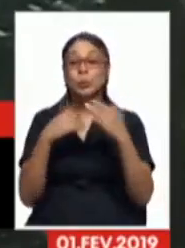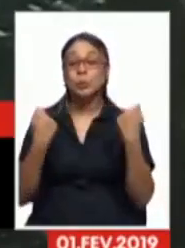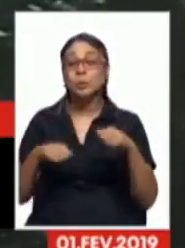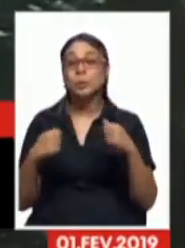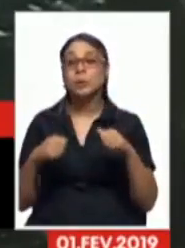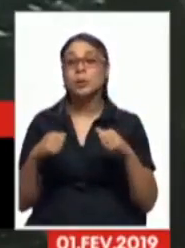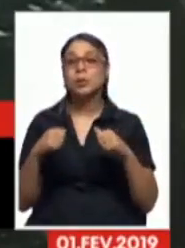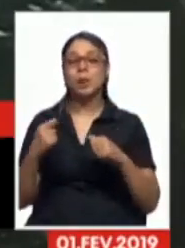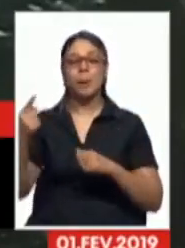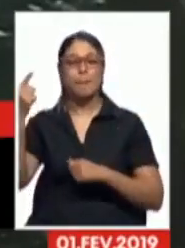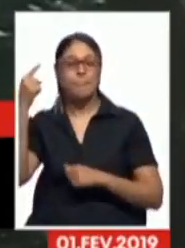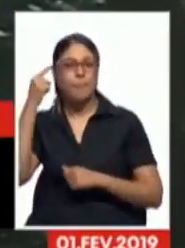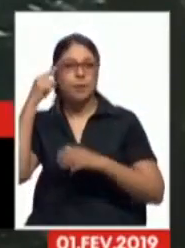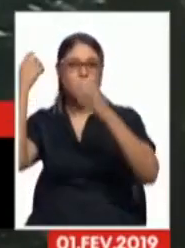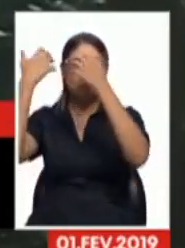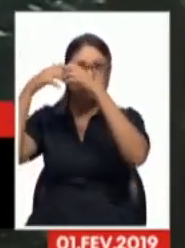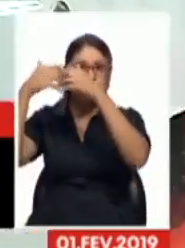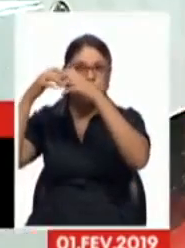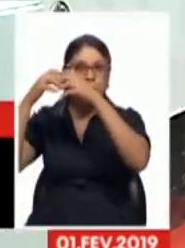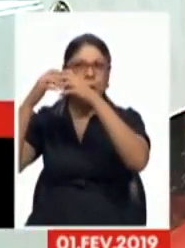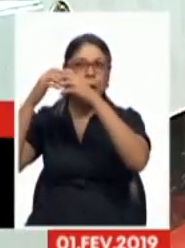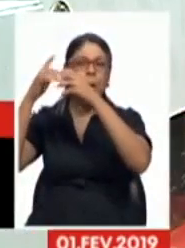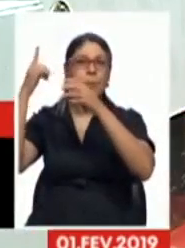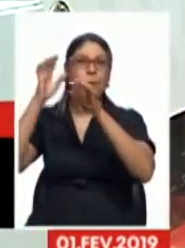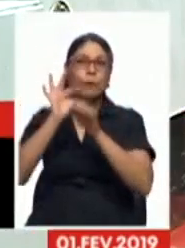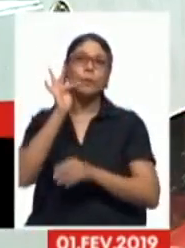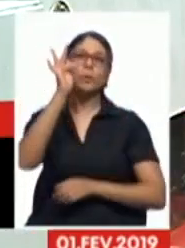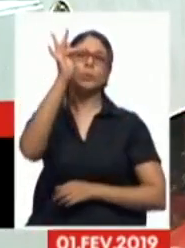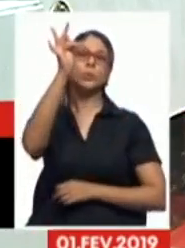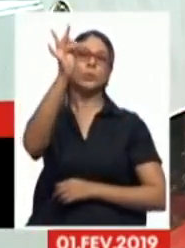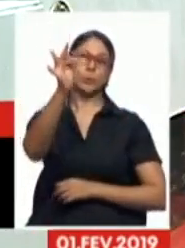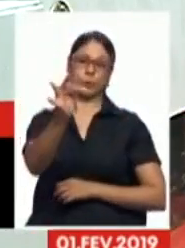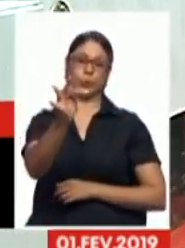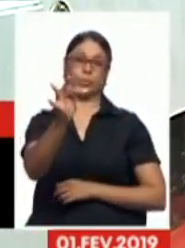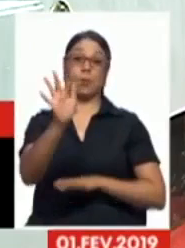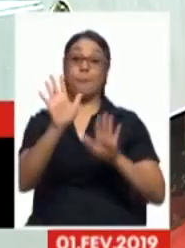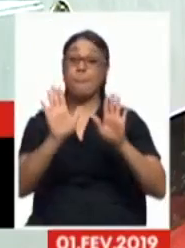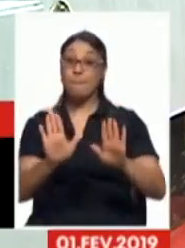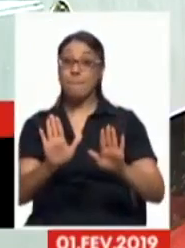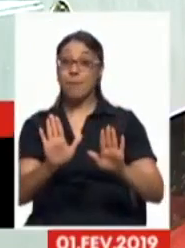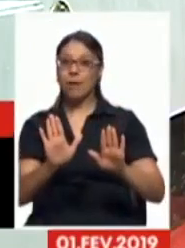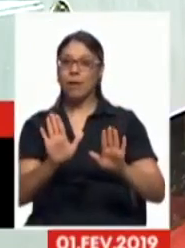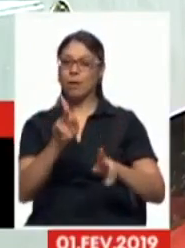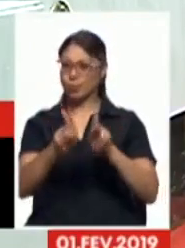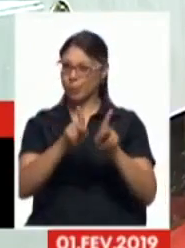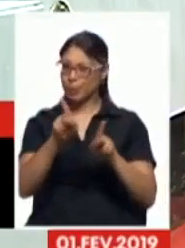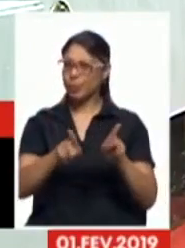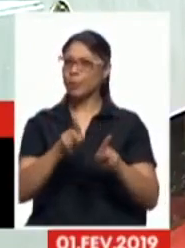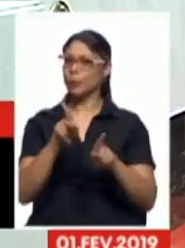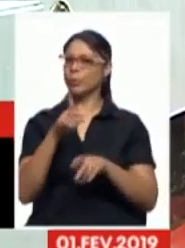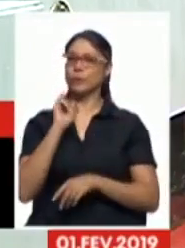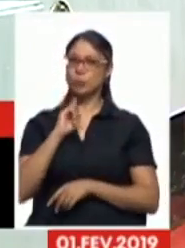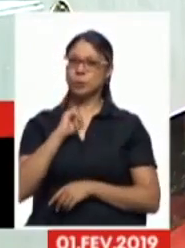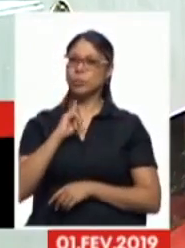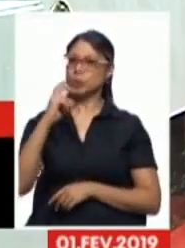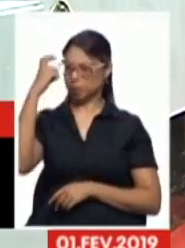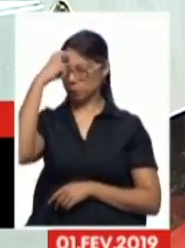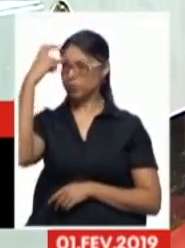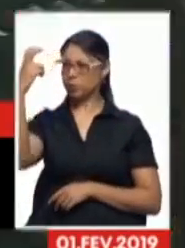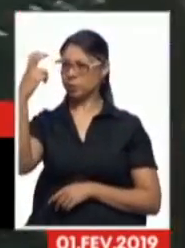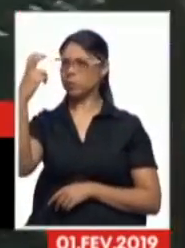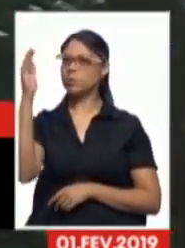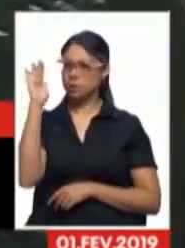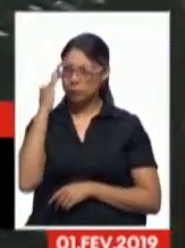e pensado no longo prazo. Mas o povo mineiro é sábio e entende a gravidade